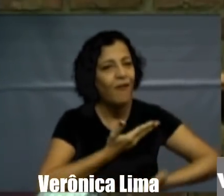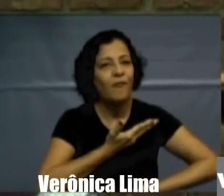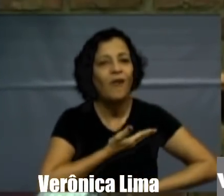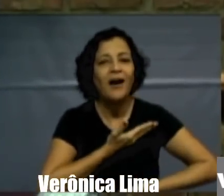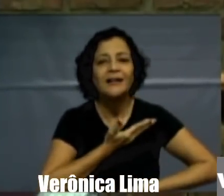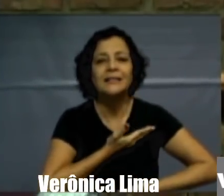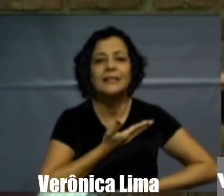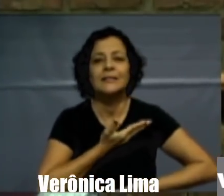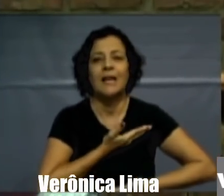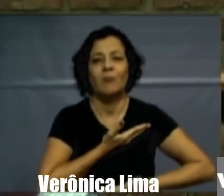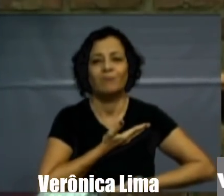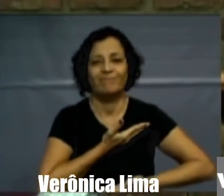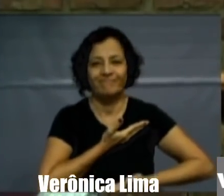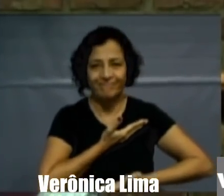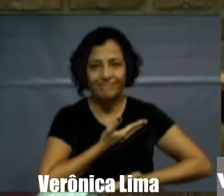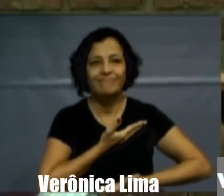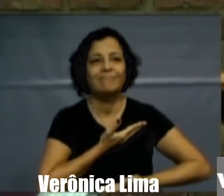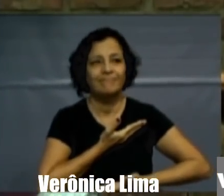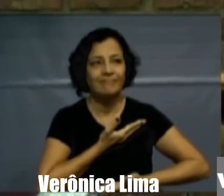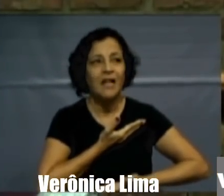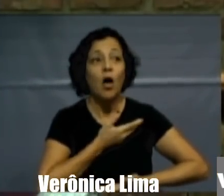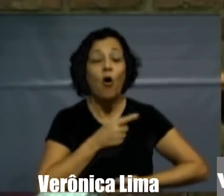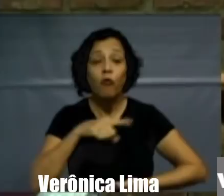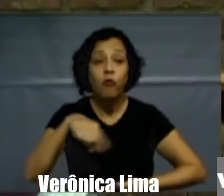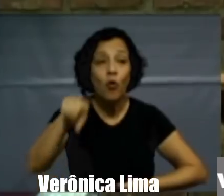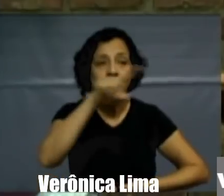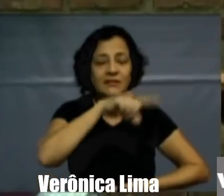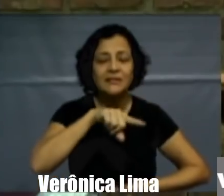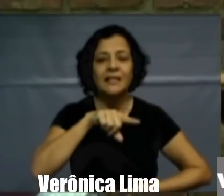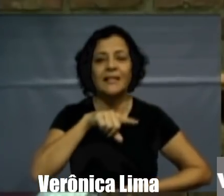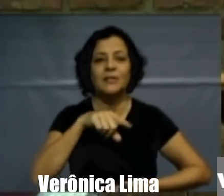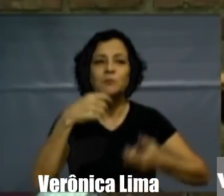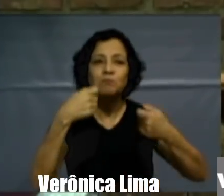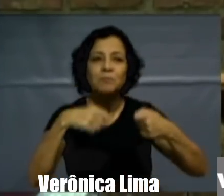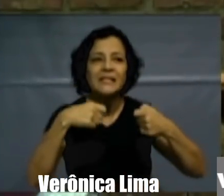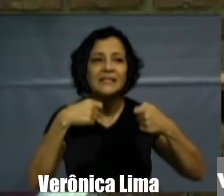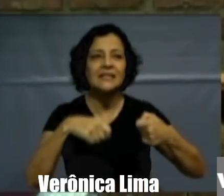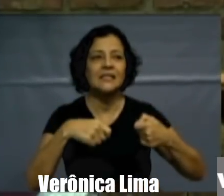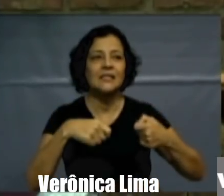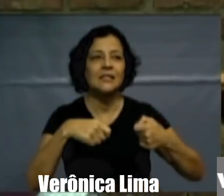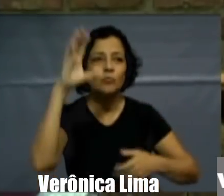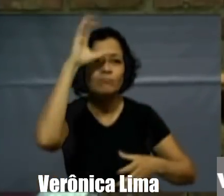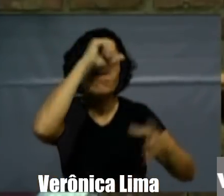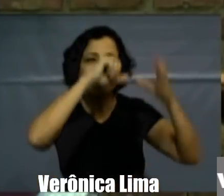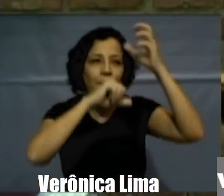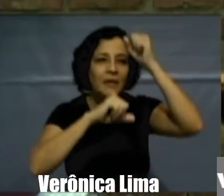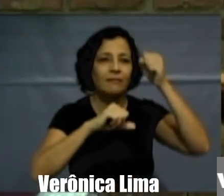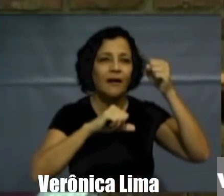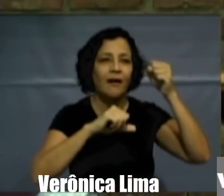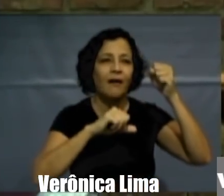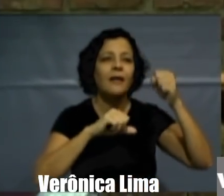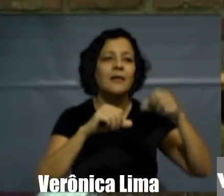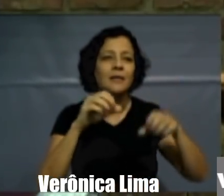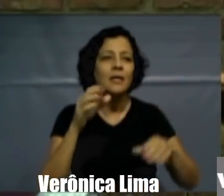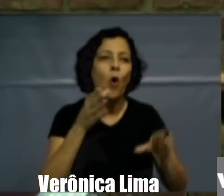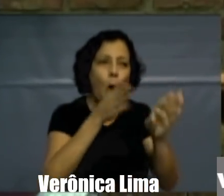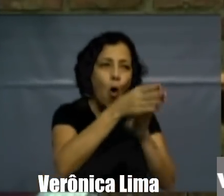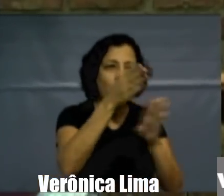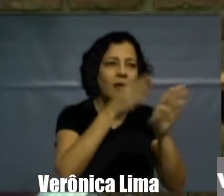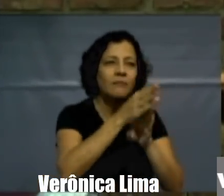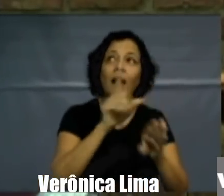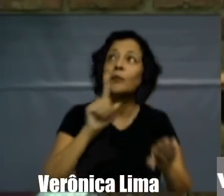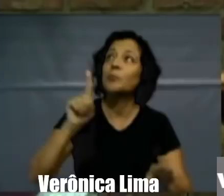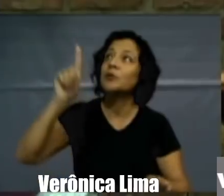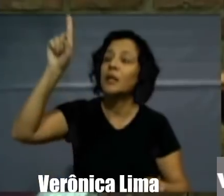escreva, visto que vós mesmos estáis instruídos por Deus. Onde